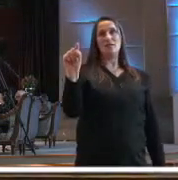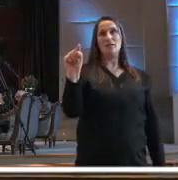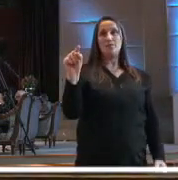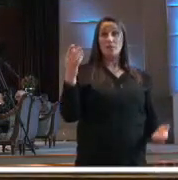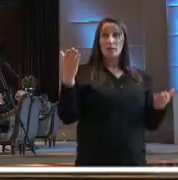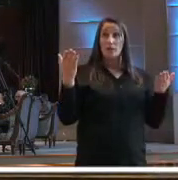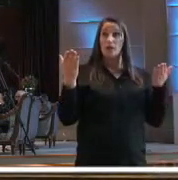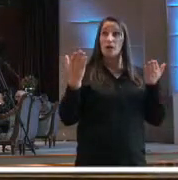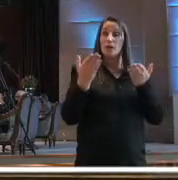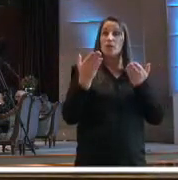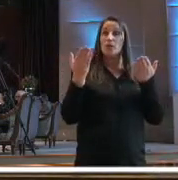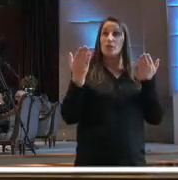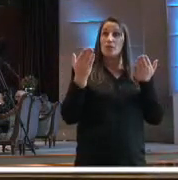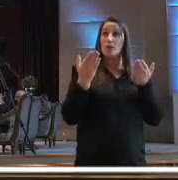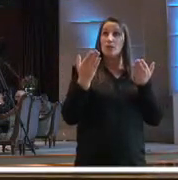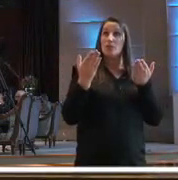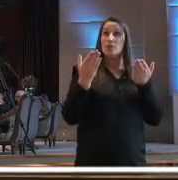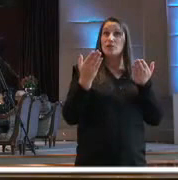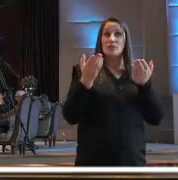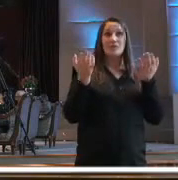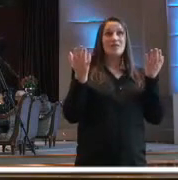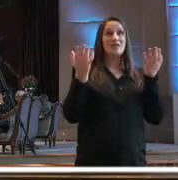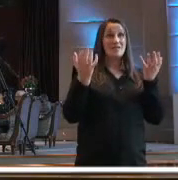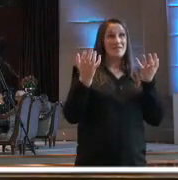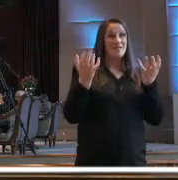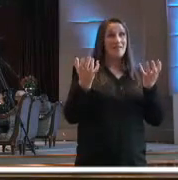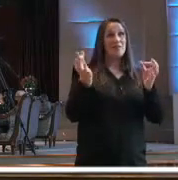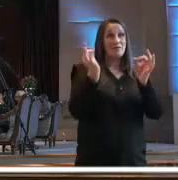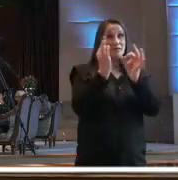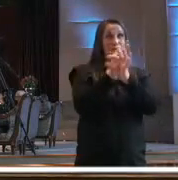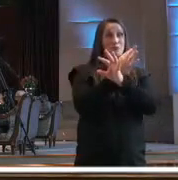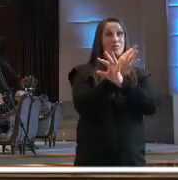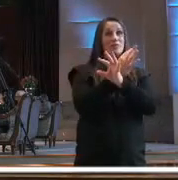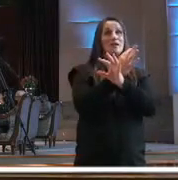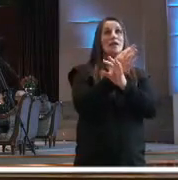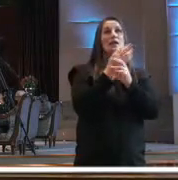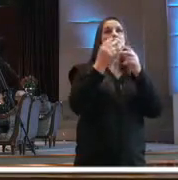Nessa manhã eu queria concluir essa meditação